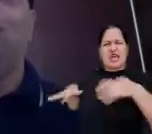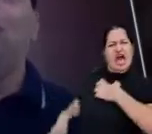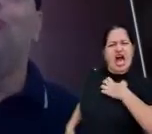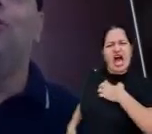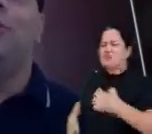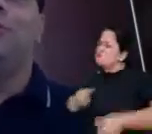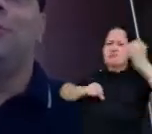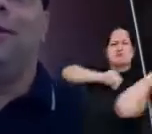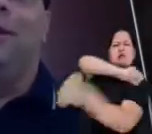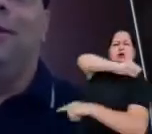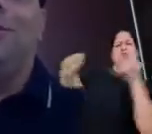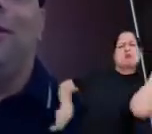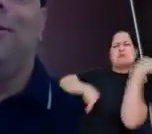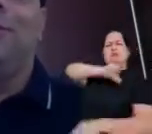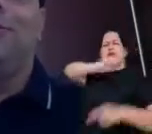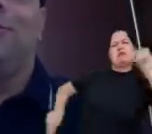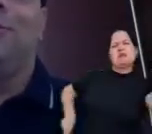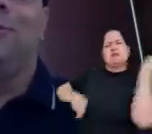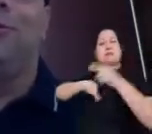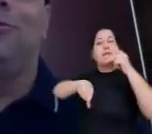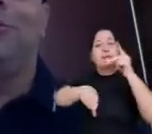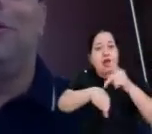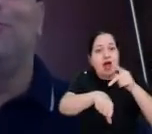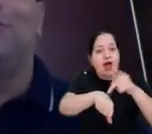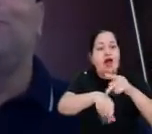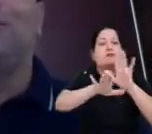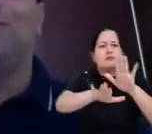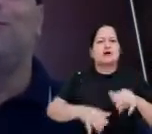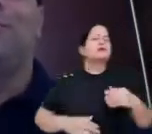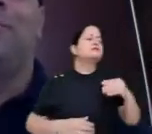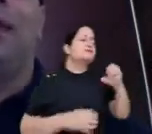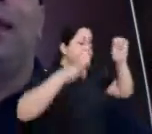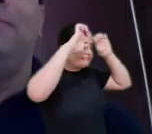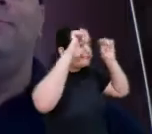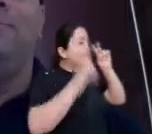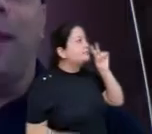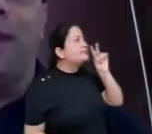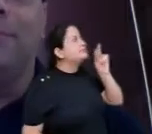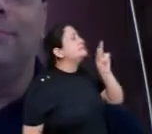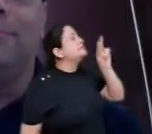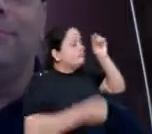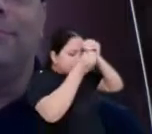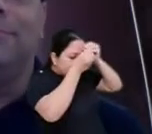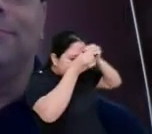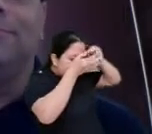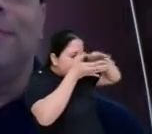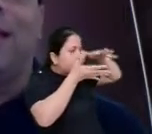o trono de Deus, e à direita do trono de Deus, Jesus Cristo, em pé.